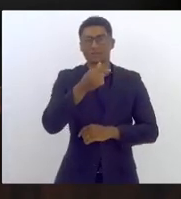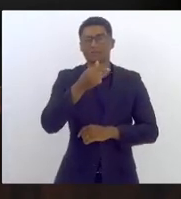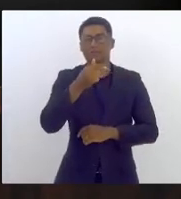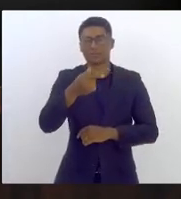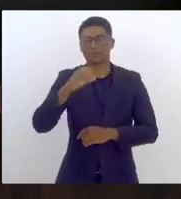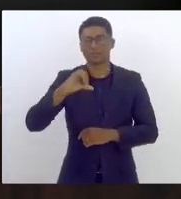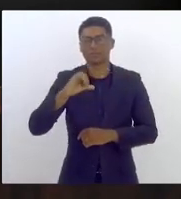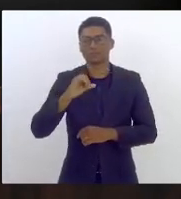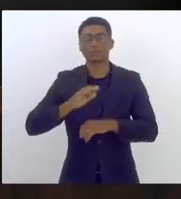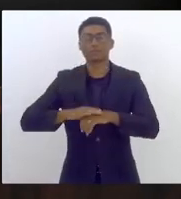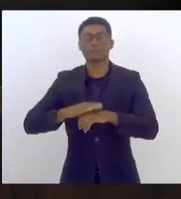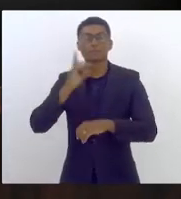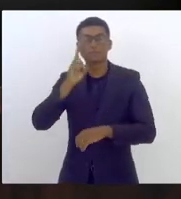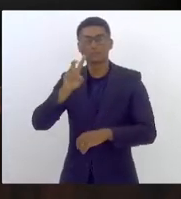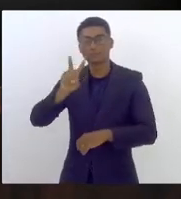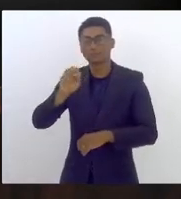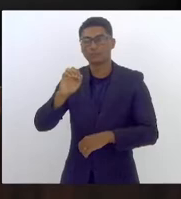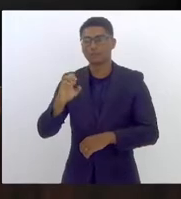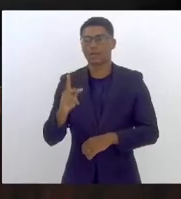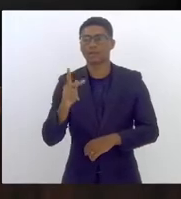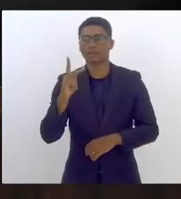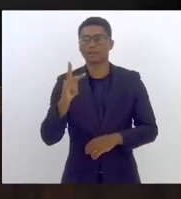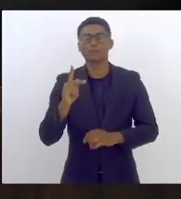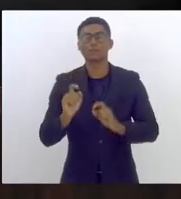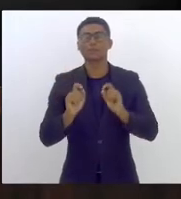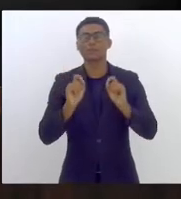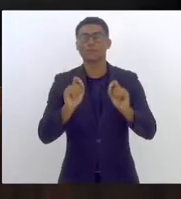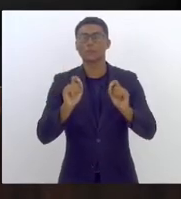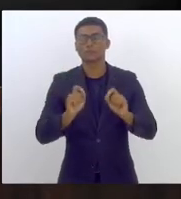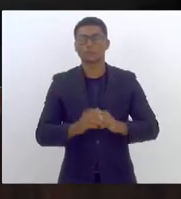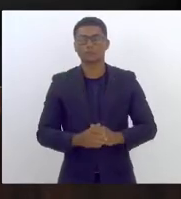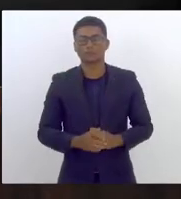valdeck que determina o tombamento como patrimônio